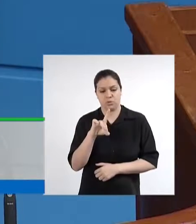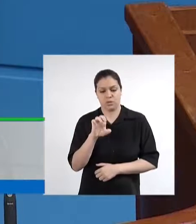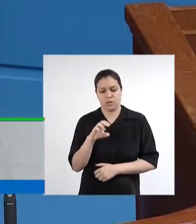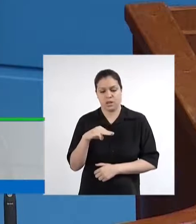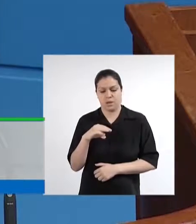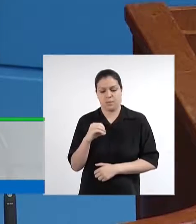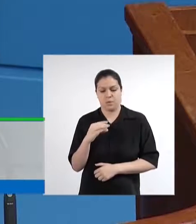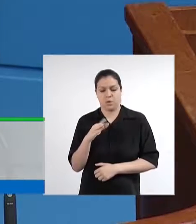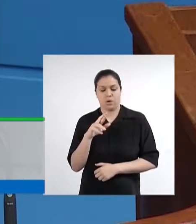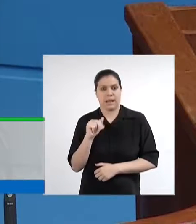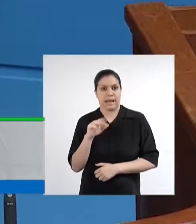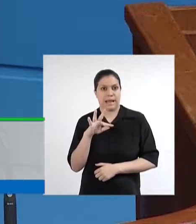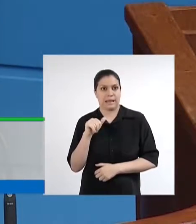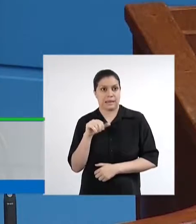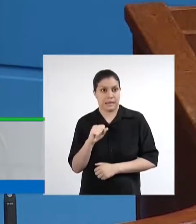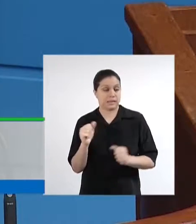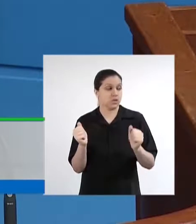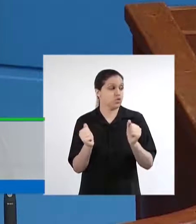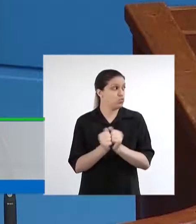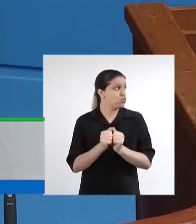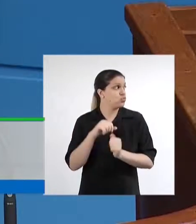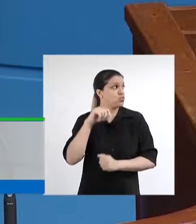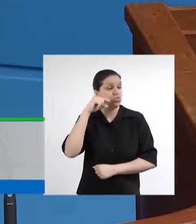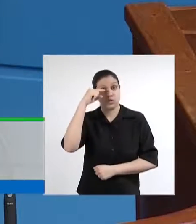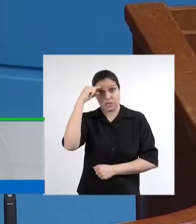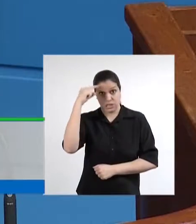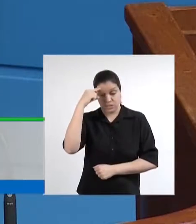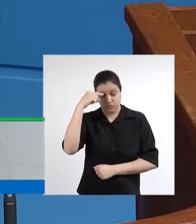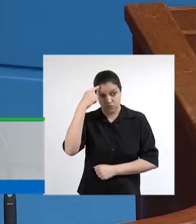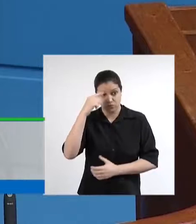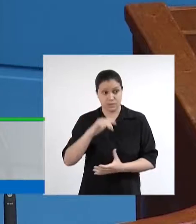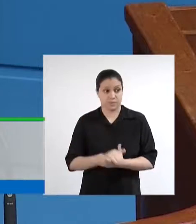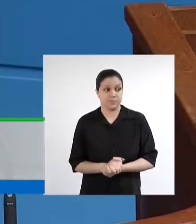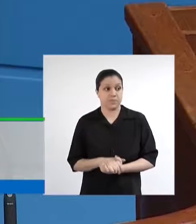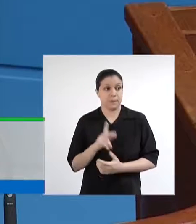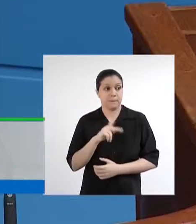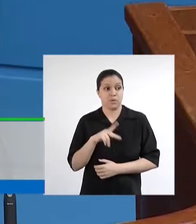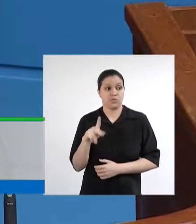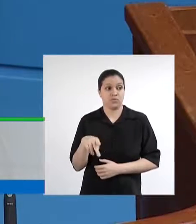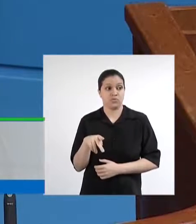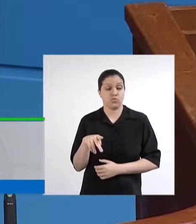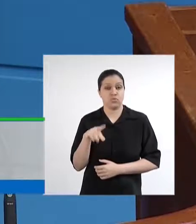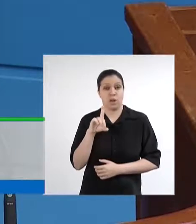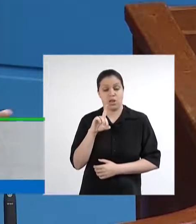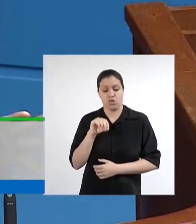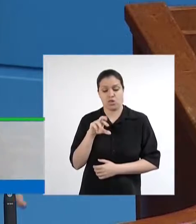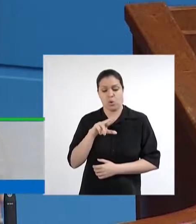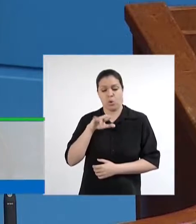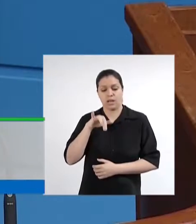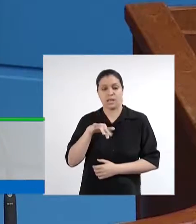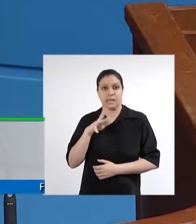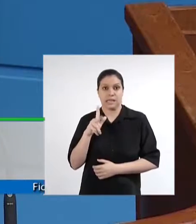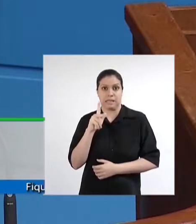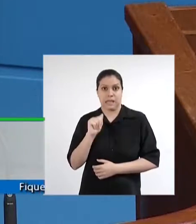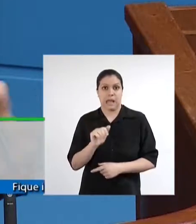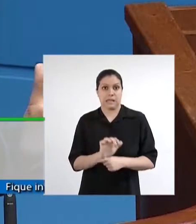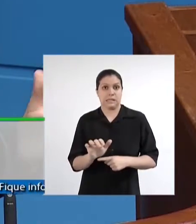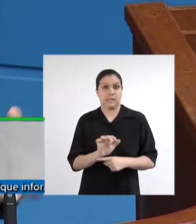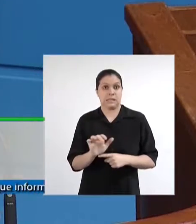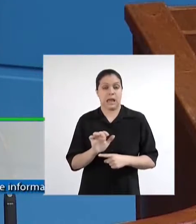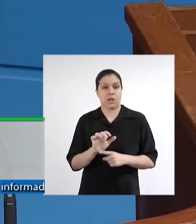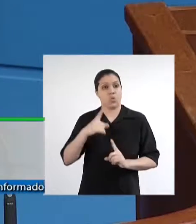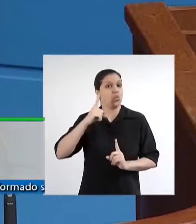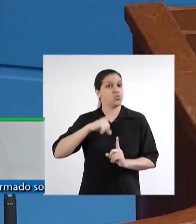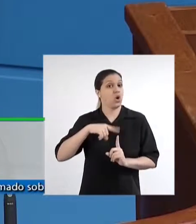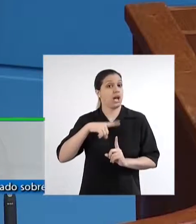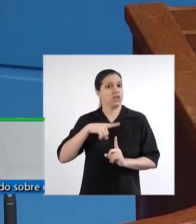Zé Teixeira é filiado, professora Dorinha, do estado de Tocantins, uma pessoa muito